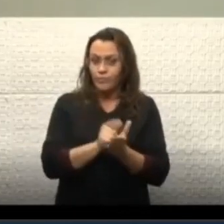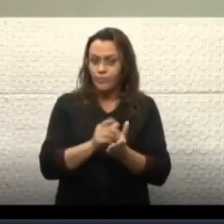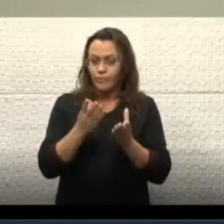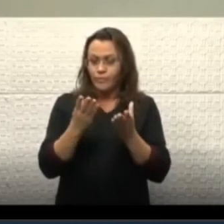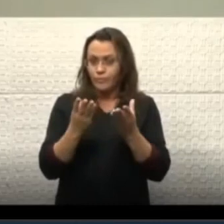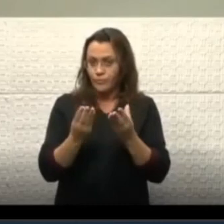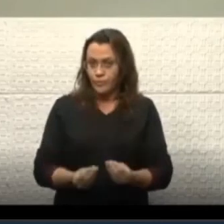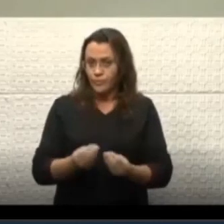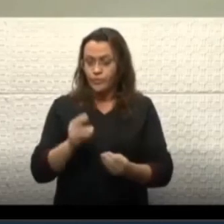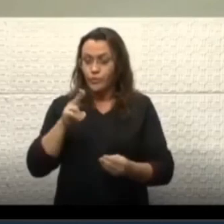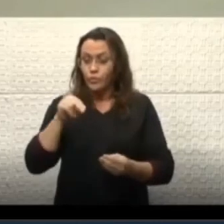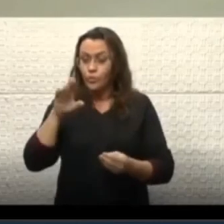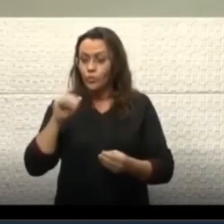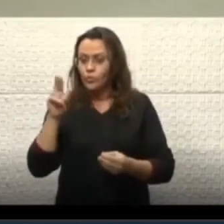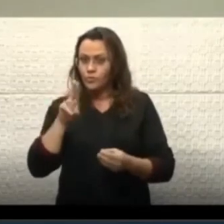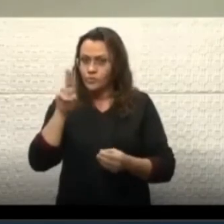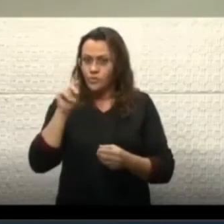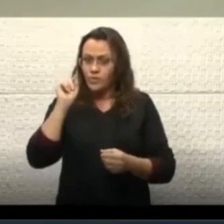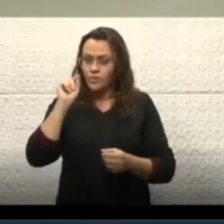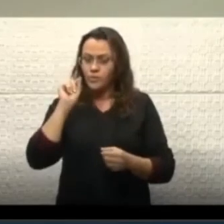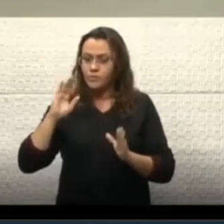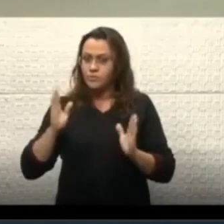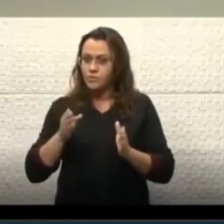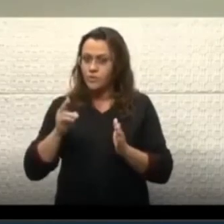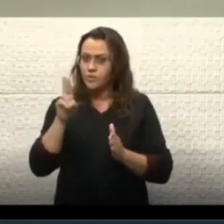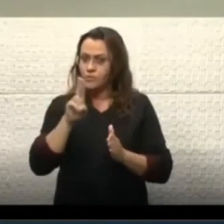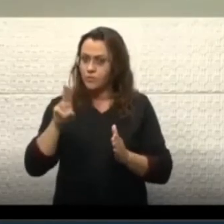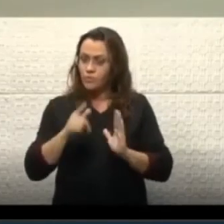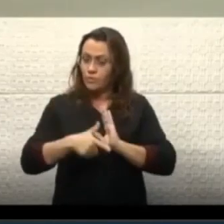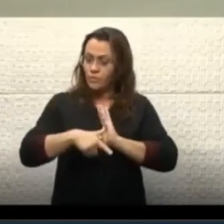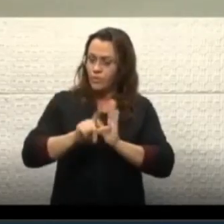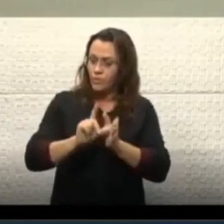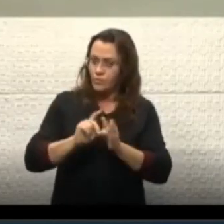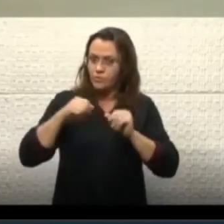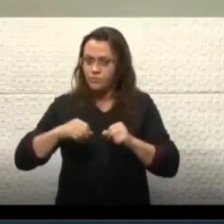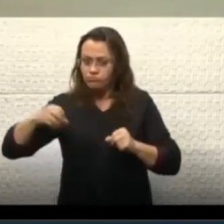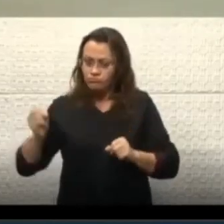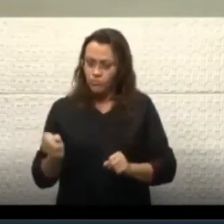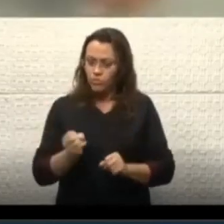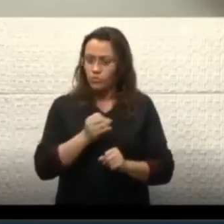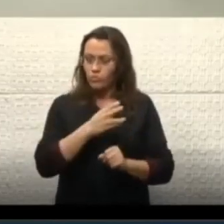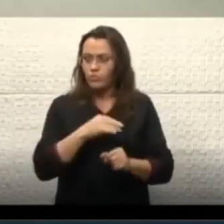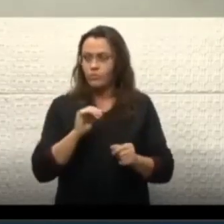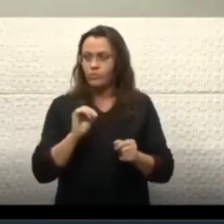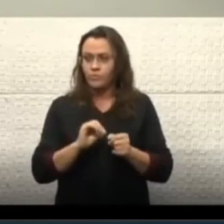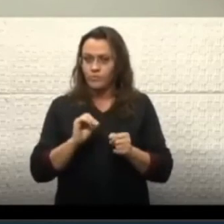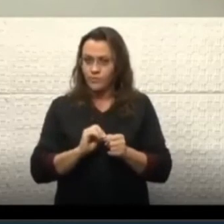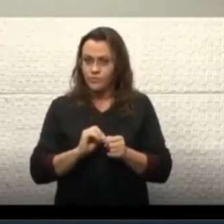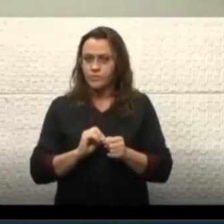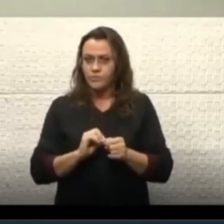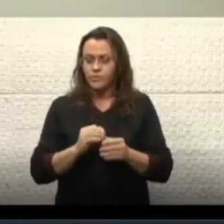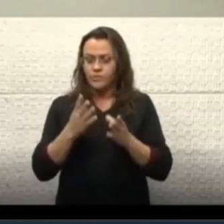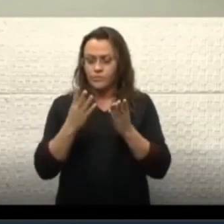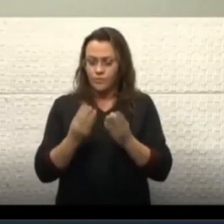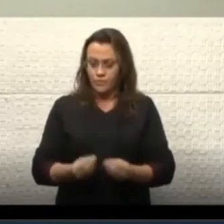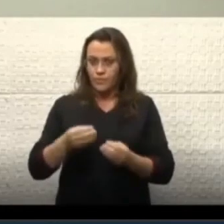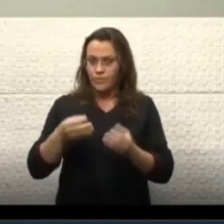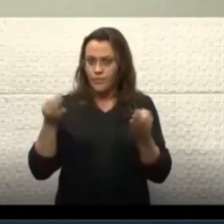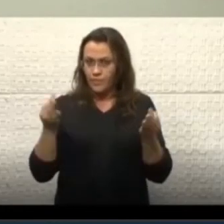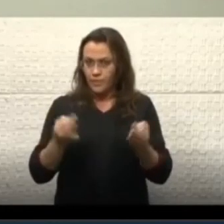Agora, eu nunca utilizar o mesmo papel filtro que já fez a filtração. É um outro material, vou colocar um novo papel filtro para ter esse processo de